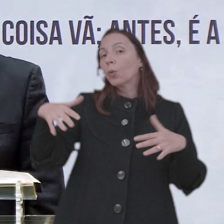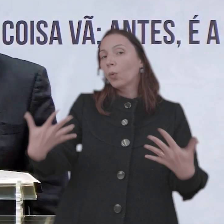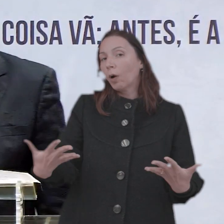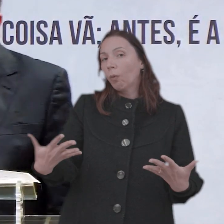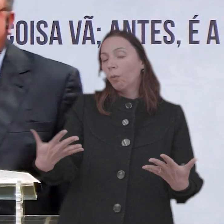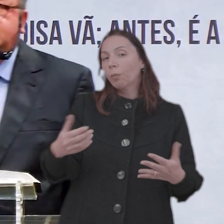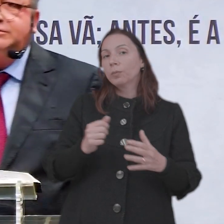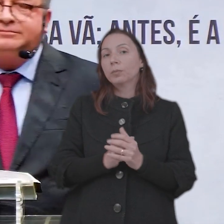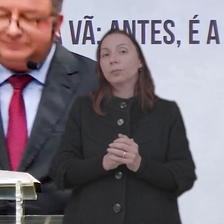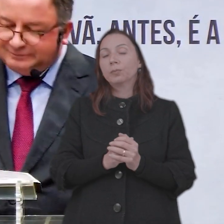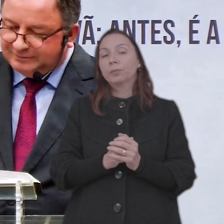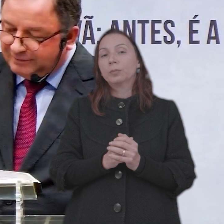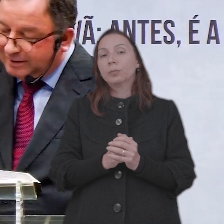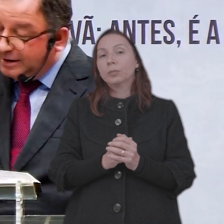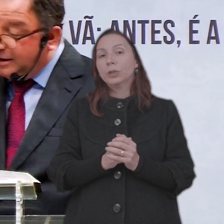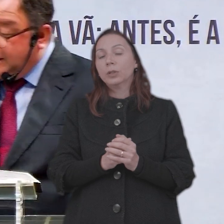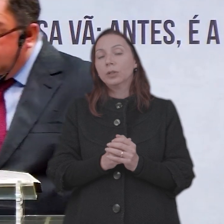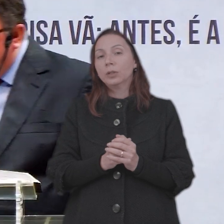fortalece um coração fraco?